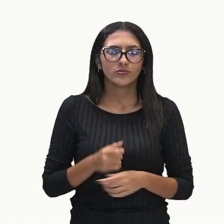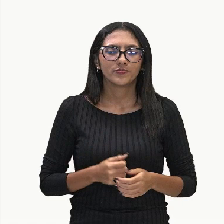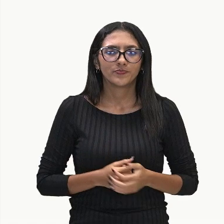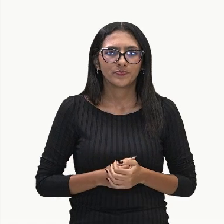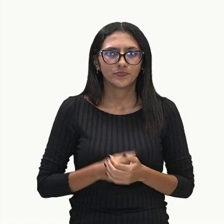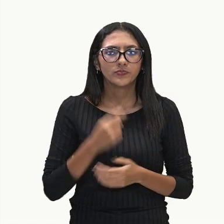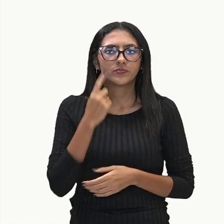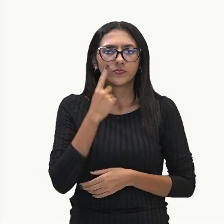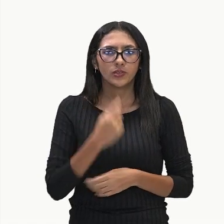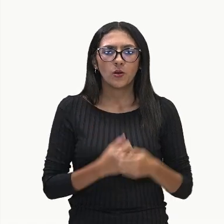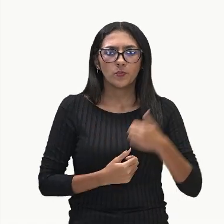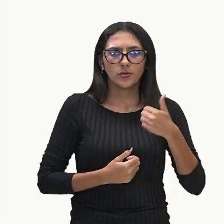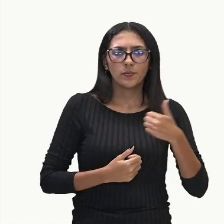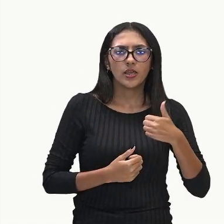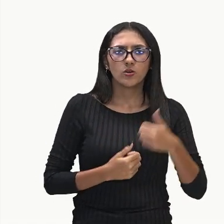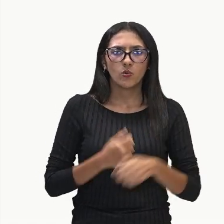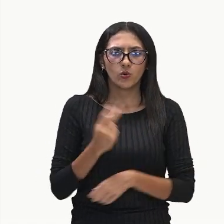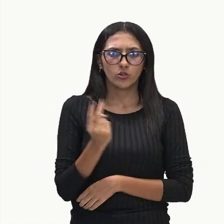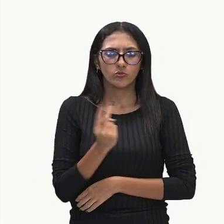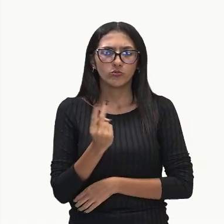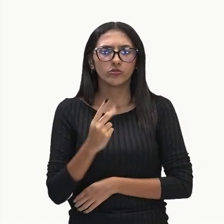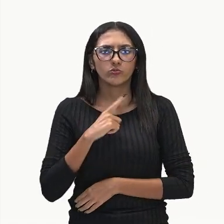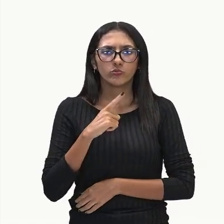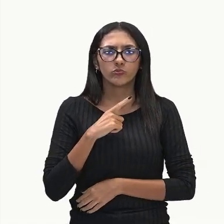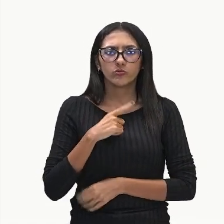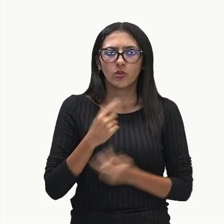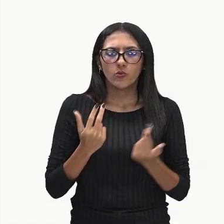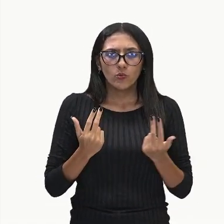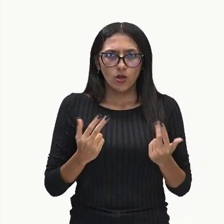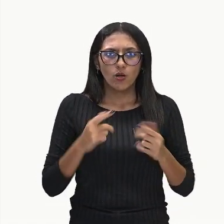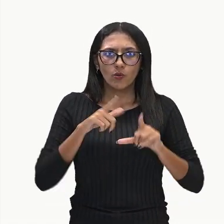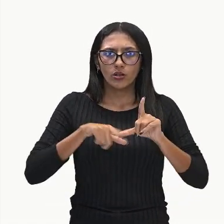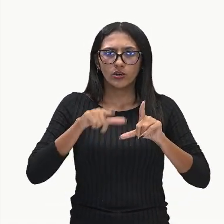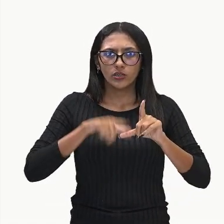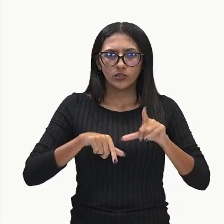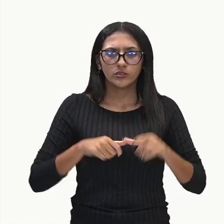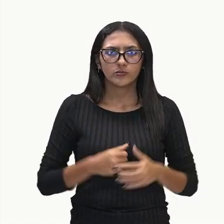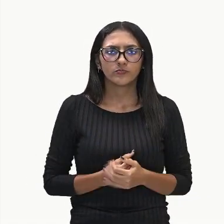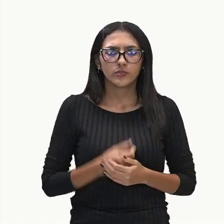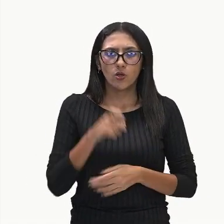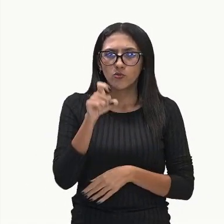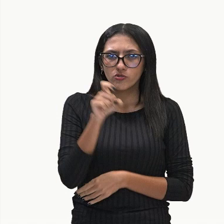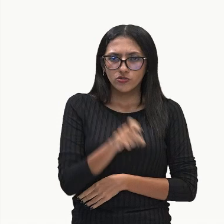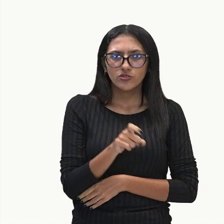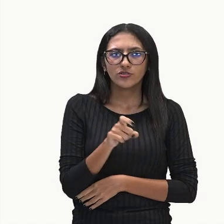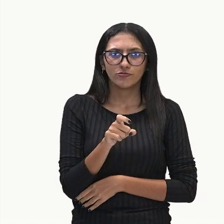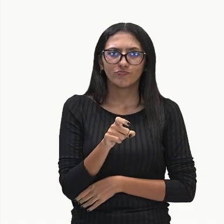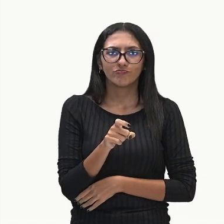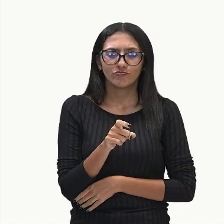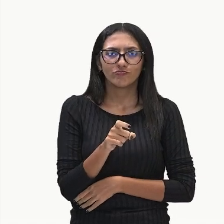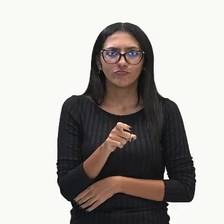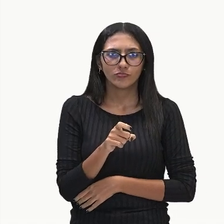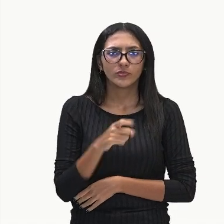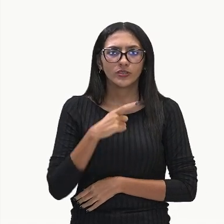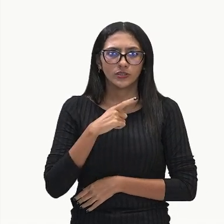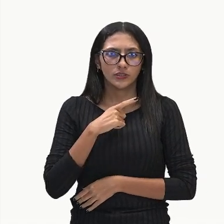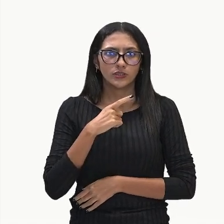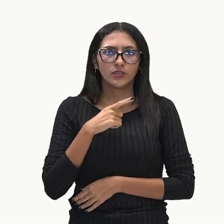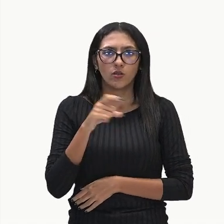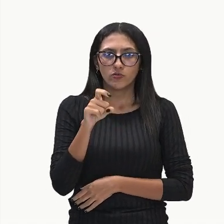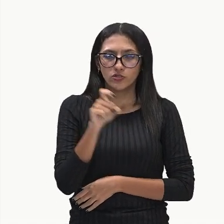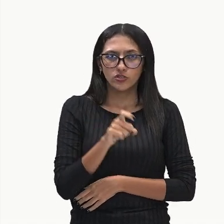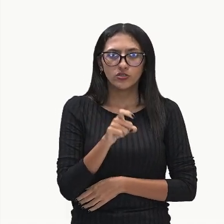neste termo e neste ao mesmo tempo? O x. Tranquilo. O x mora lá